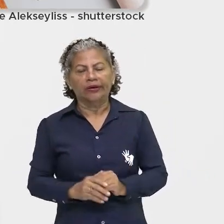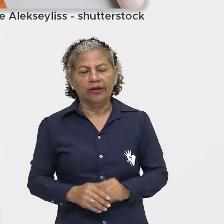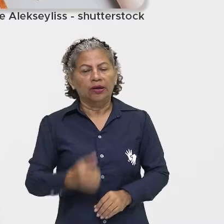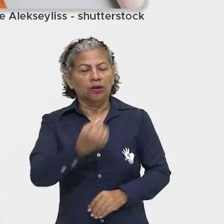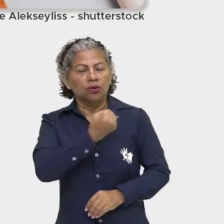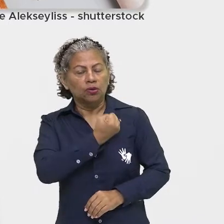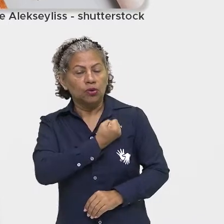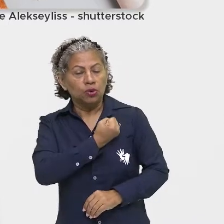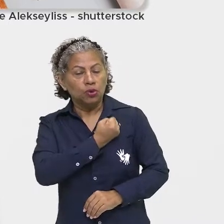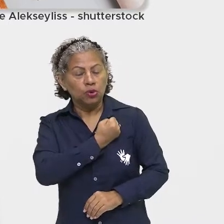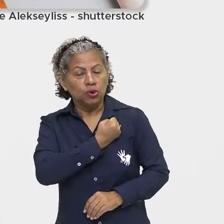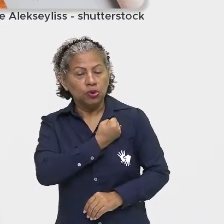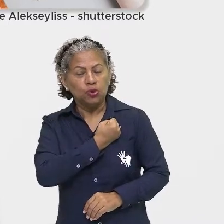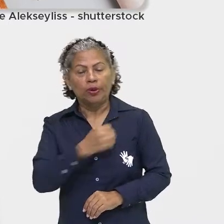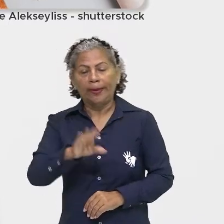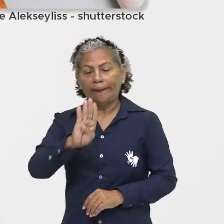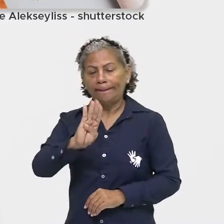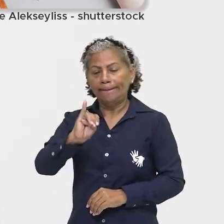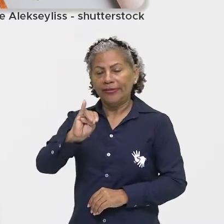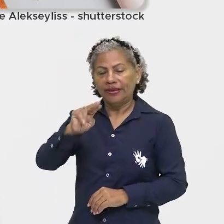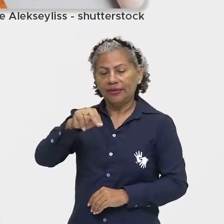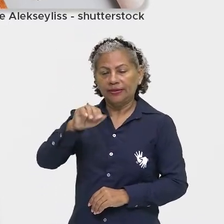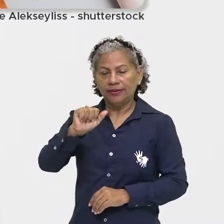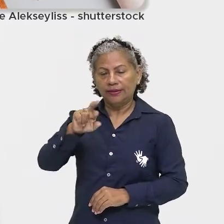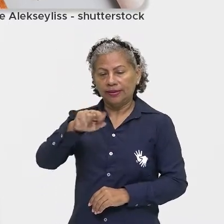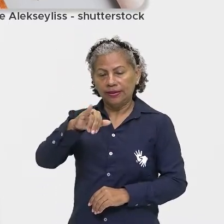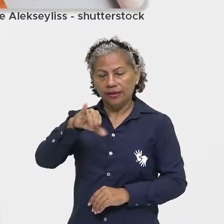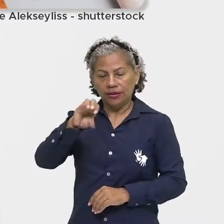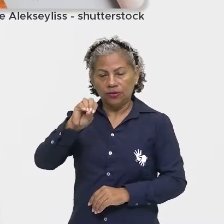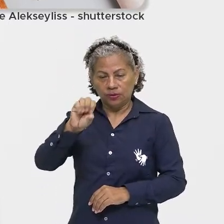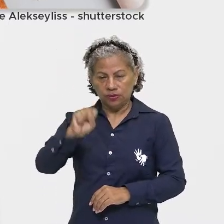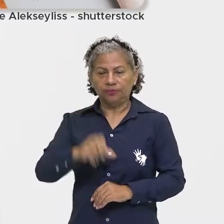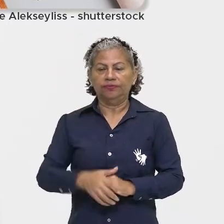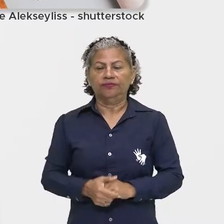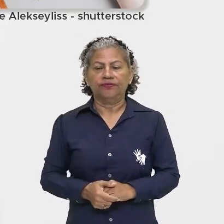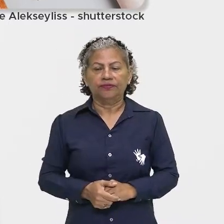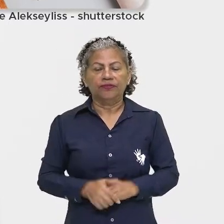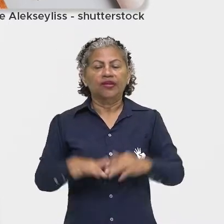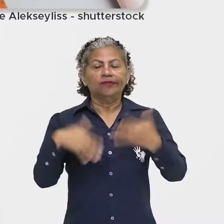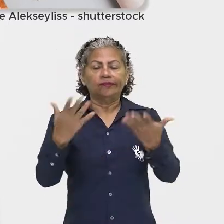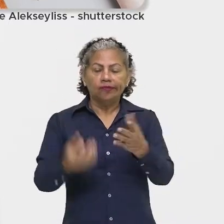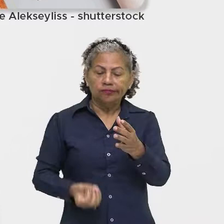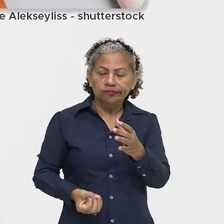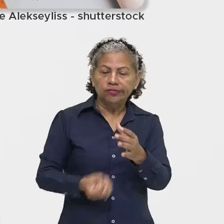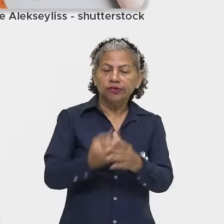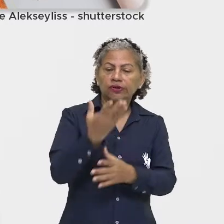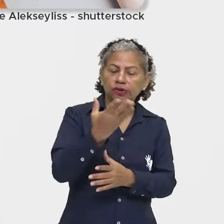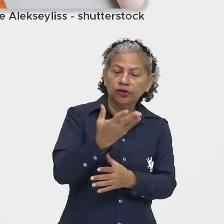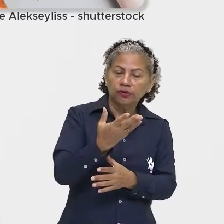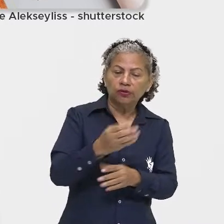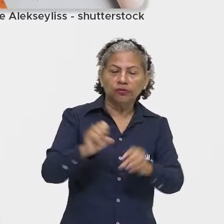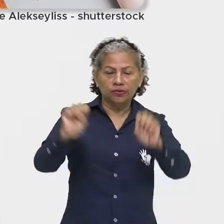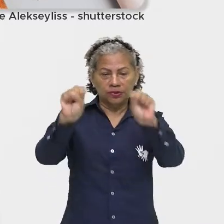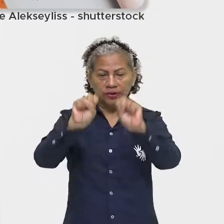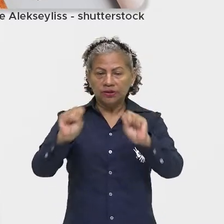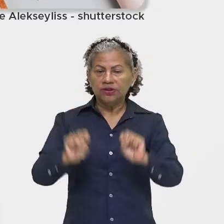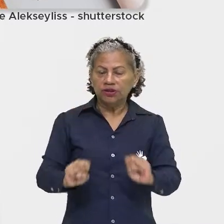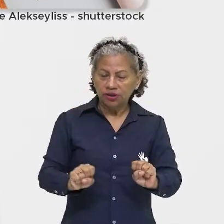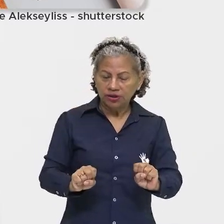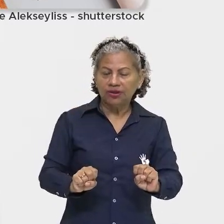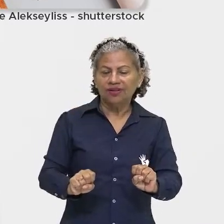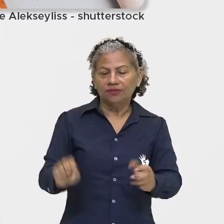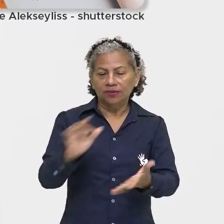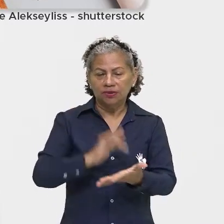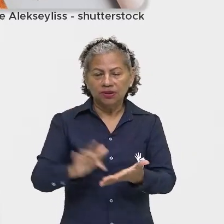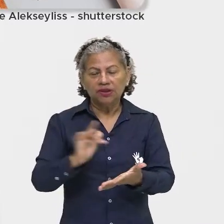números binários, tá? Assim, surgiram os sistemas digitais, como conjunto de transmissão